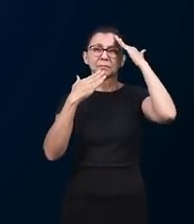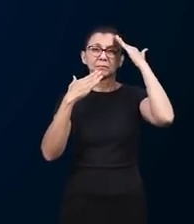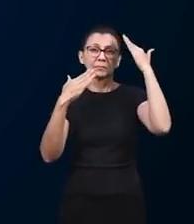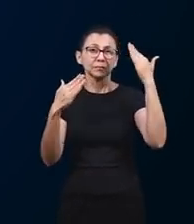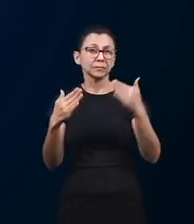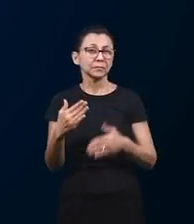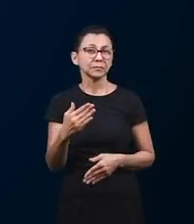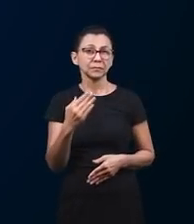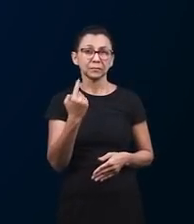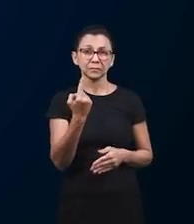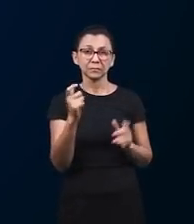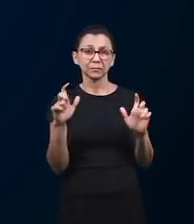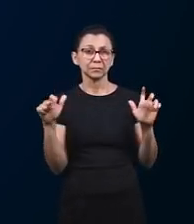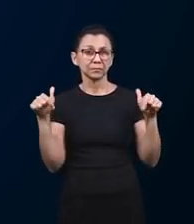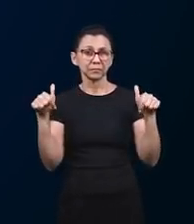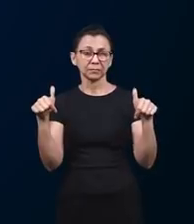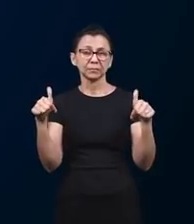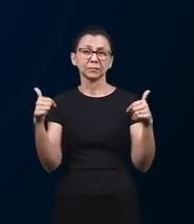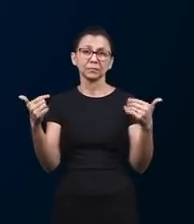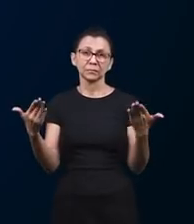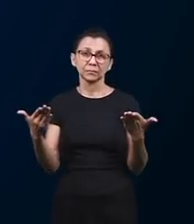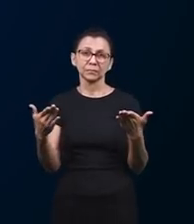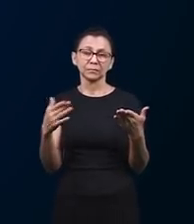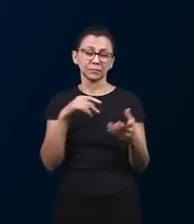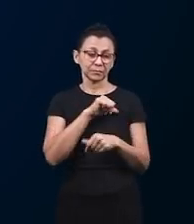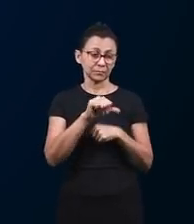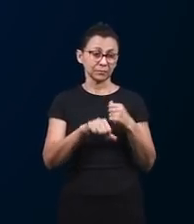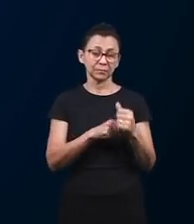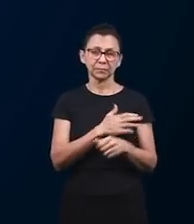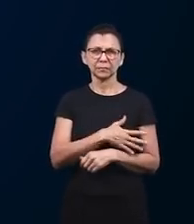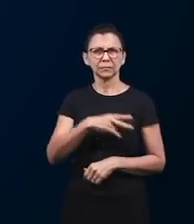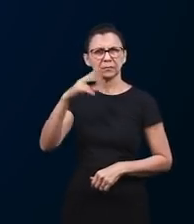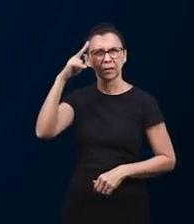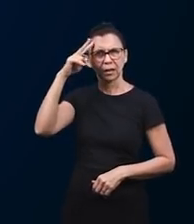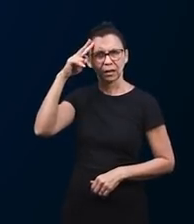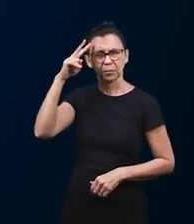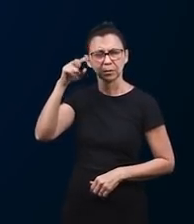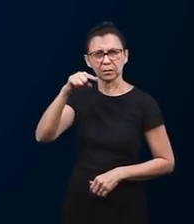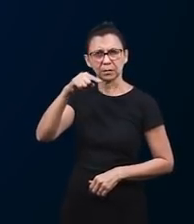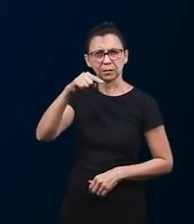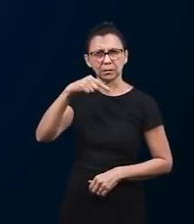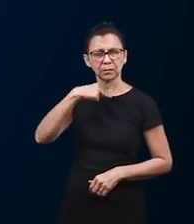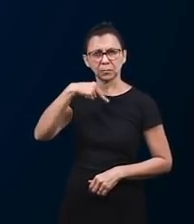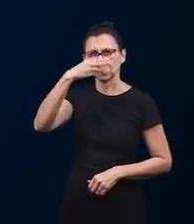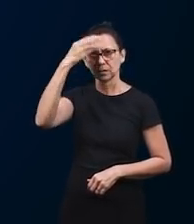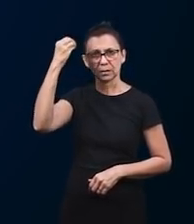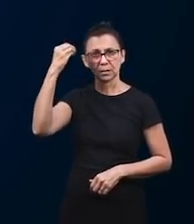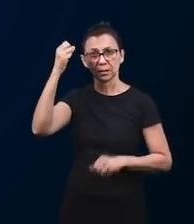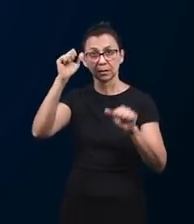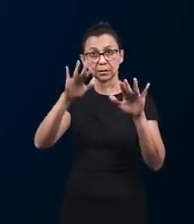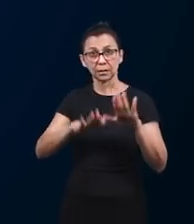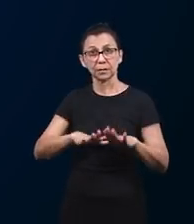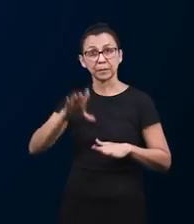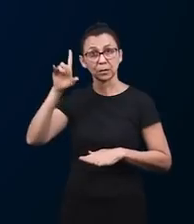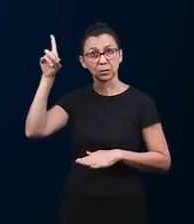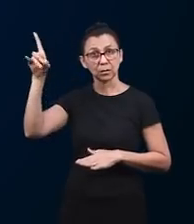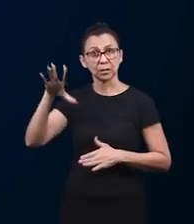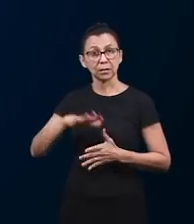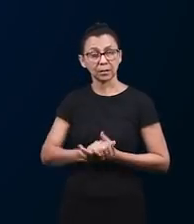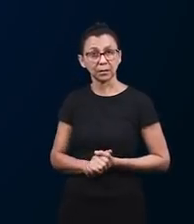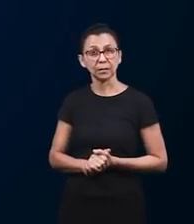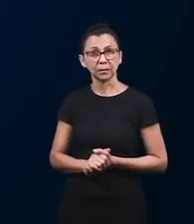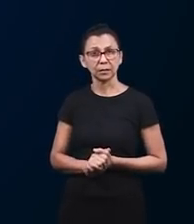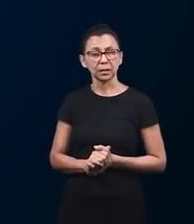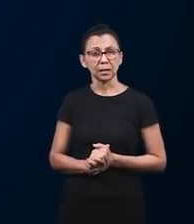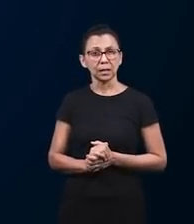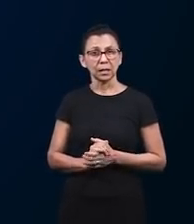Deus falou, nenhuma palavra caiu por terra. Então lembra-te, nós não podemos esquecer que as bênçãos do Senhor, elas não têm